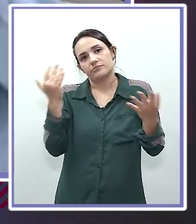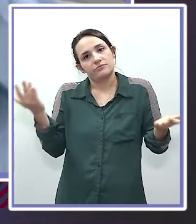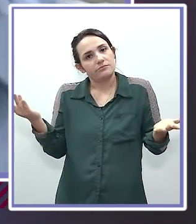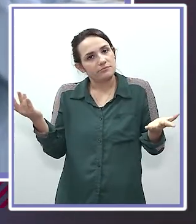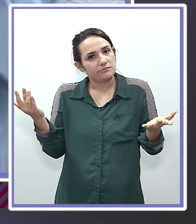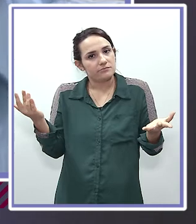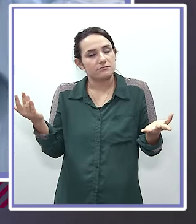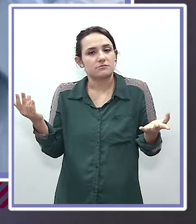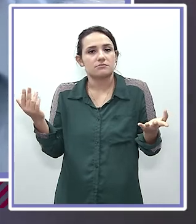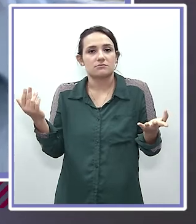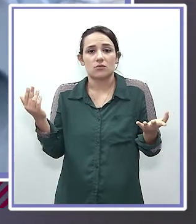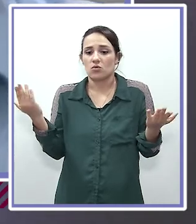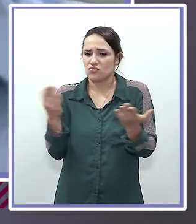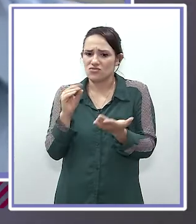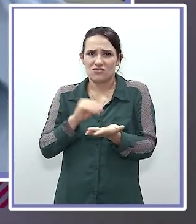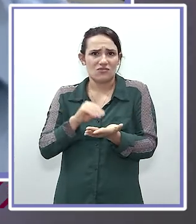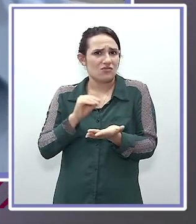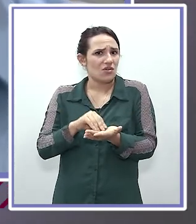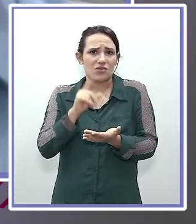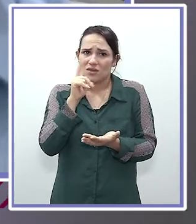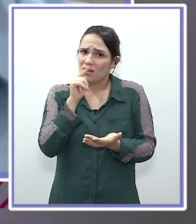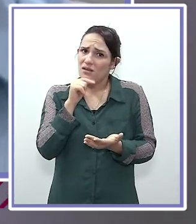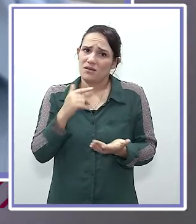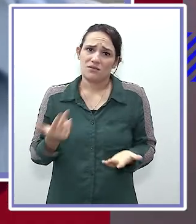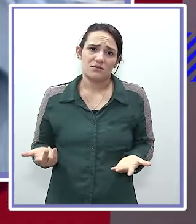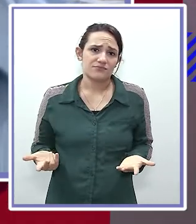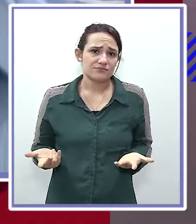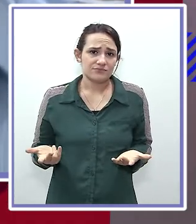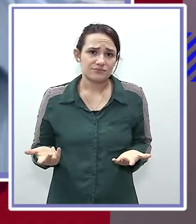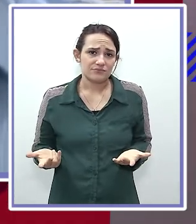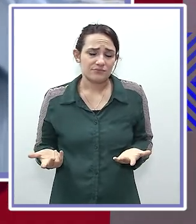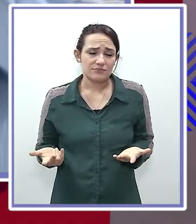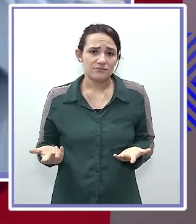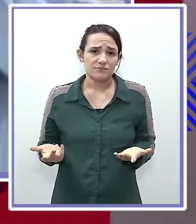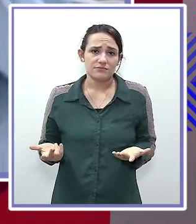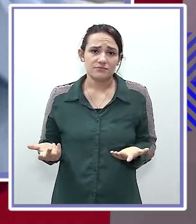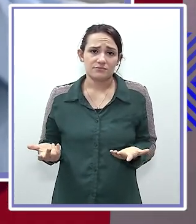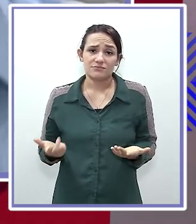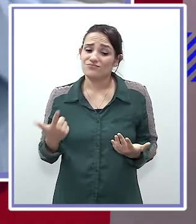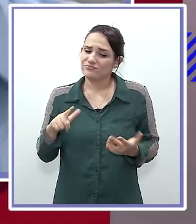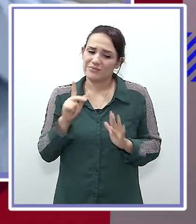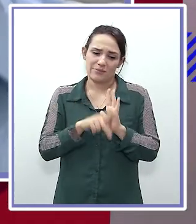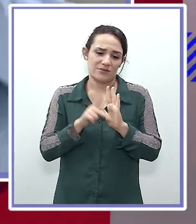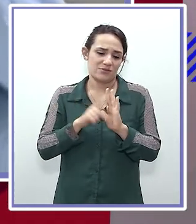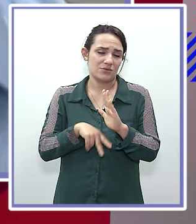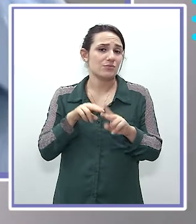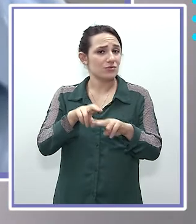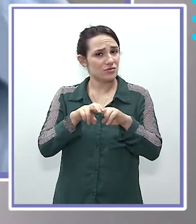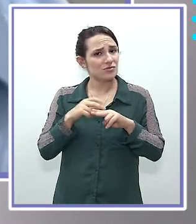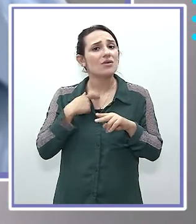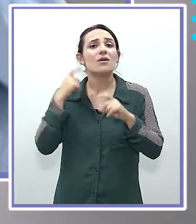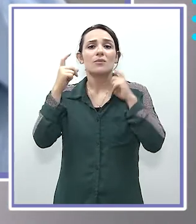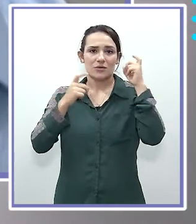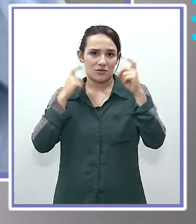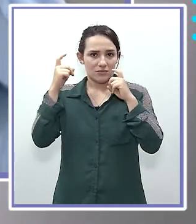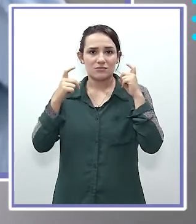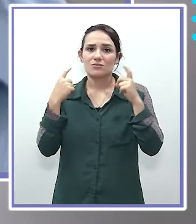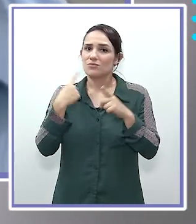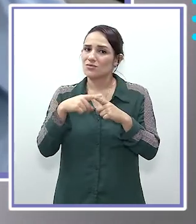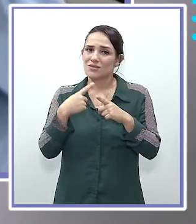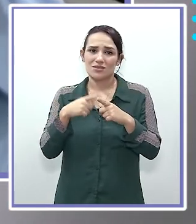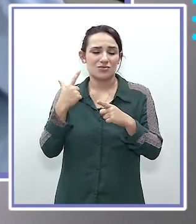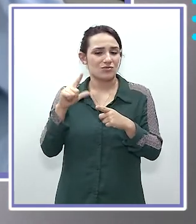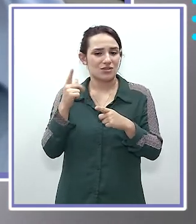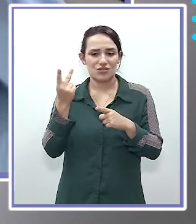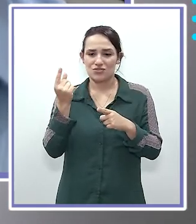de 90. Então, se a gente olhar os reservatórios, é muito próximo. Agora, o que me deixa preocupado